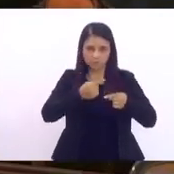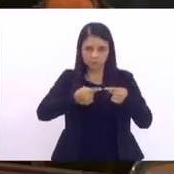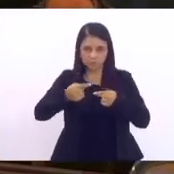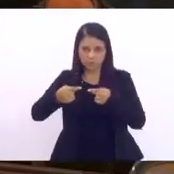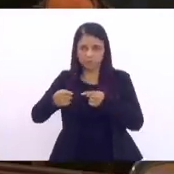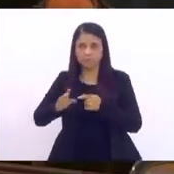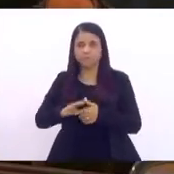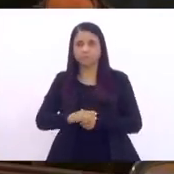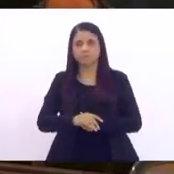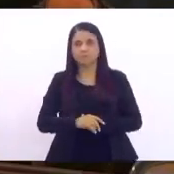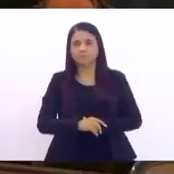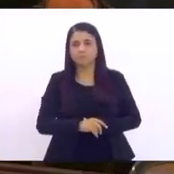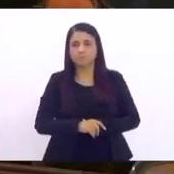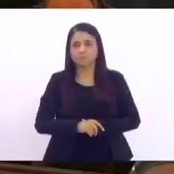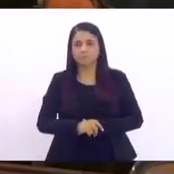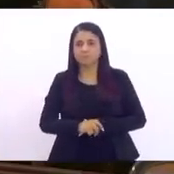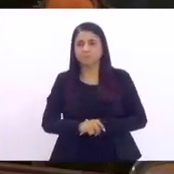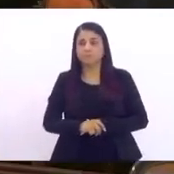Senhor presidente,